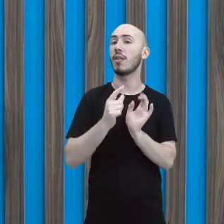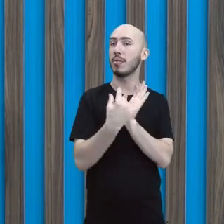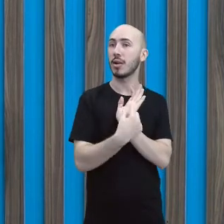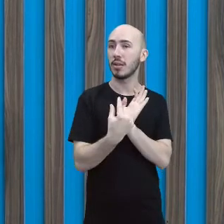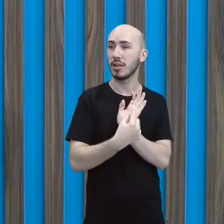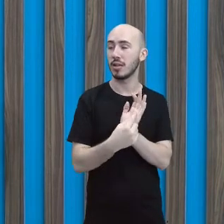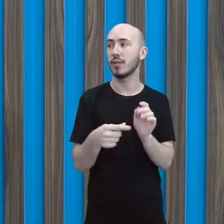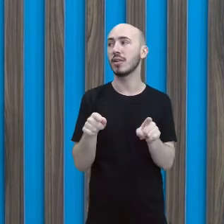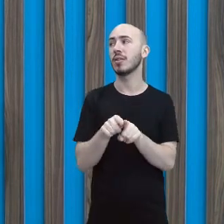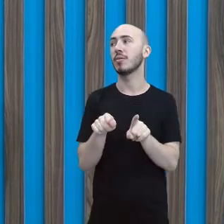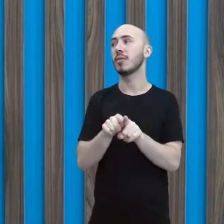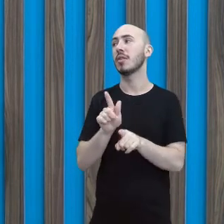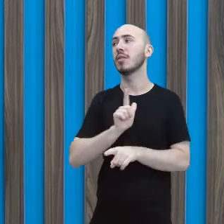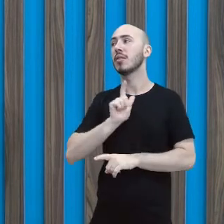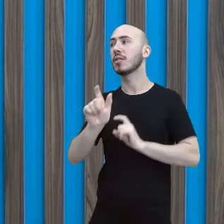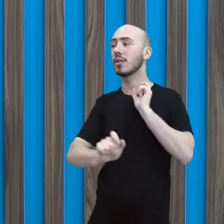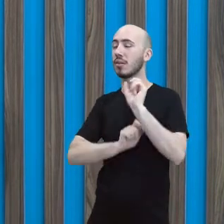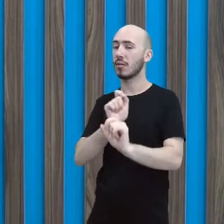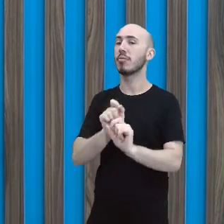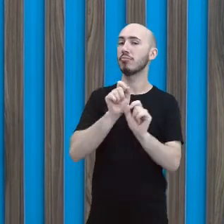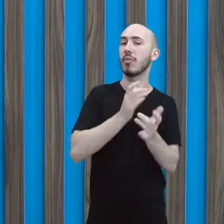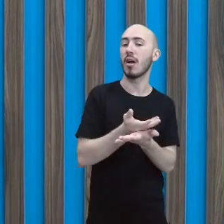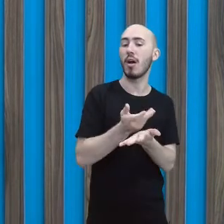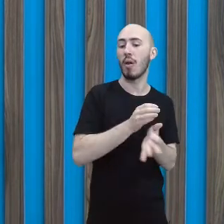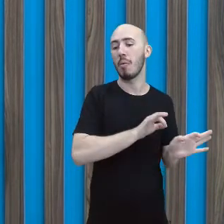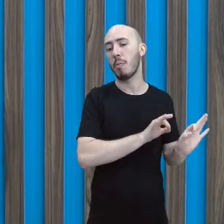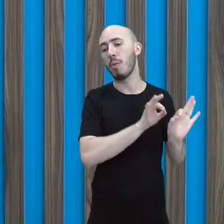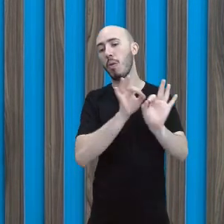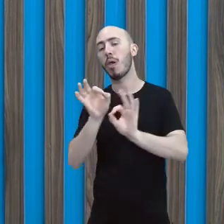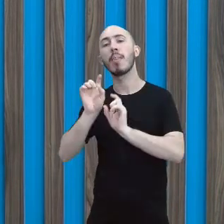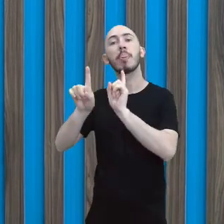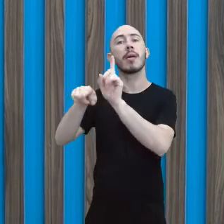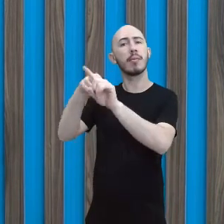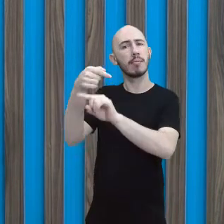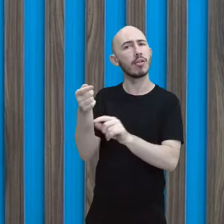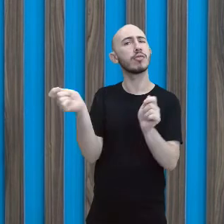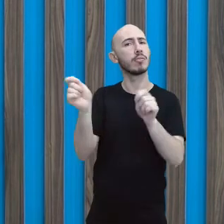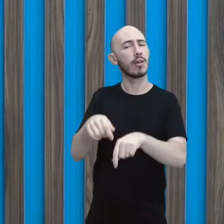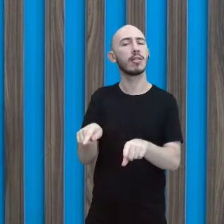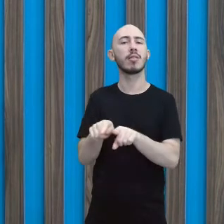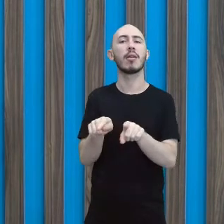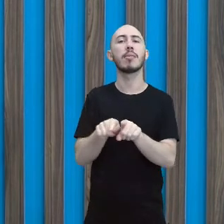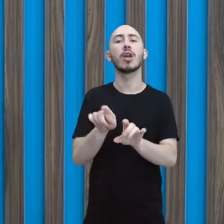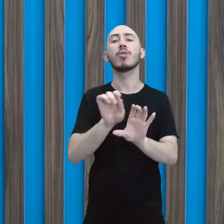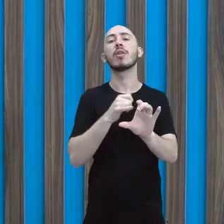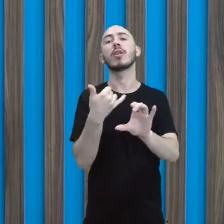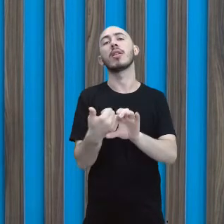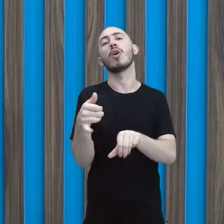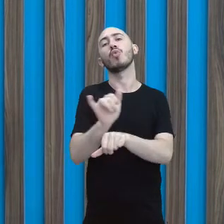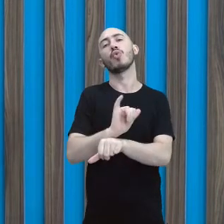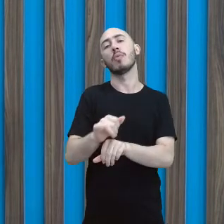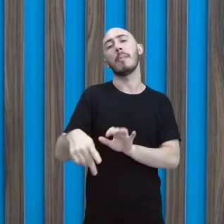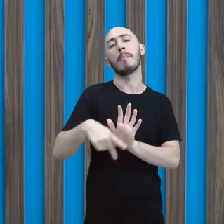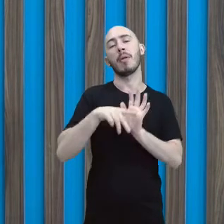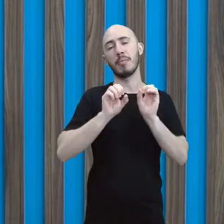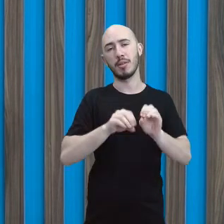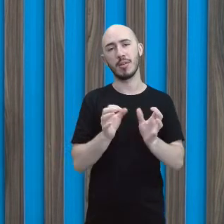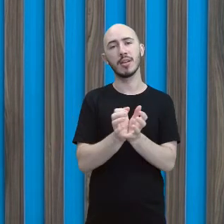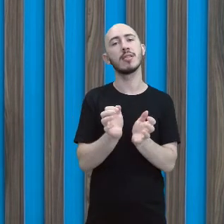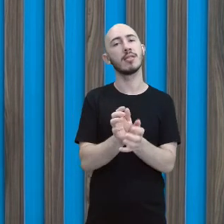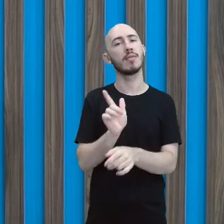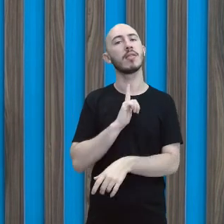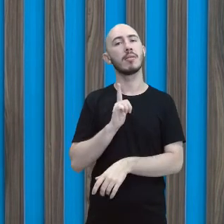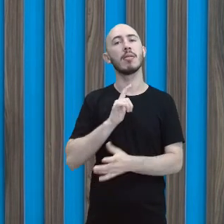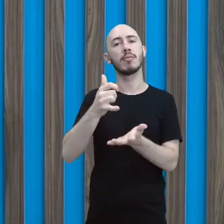aplicativo, vocês também podem nos assistir depois, né, posteriormente, no nosso canal do YouTube. Você chega lá, se